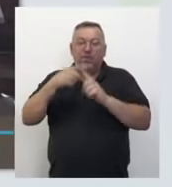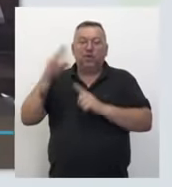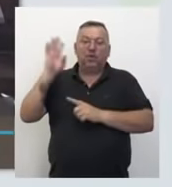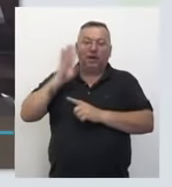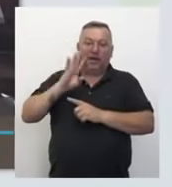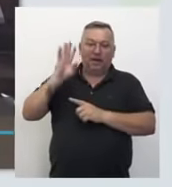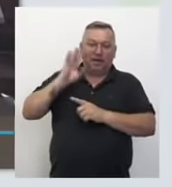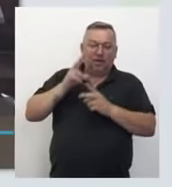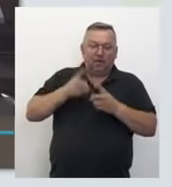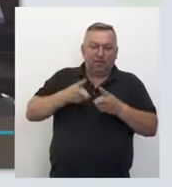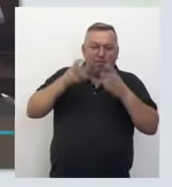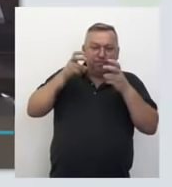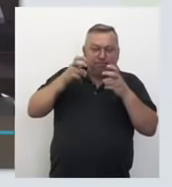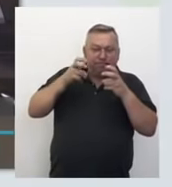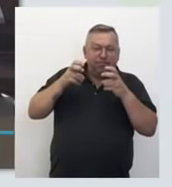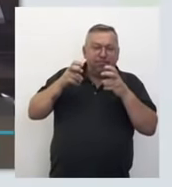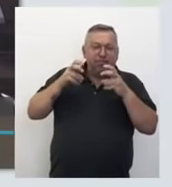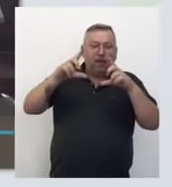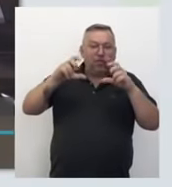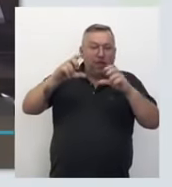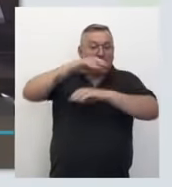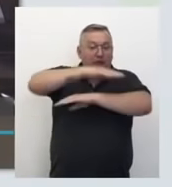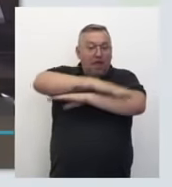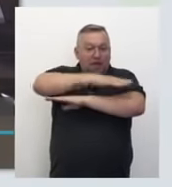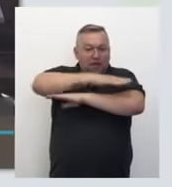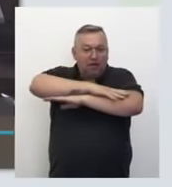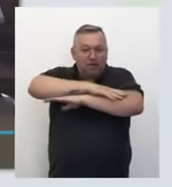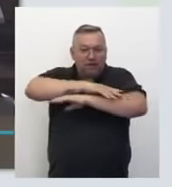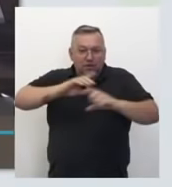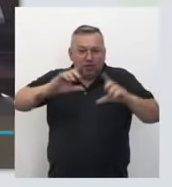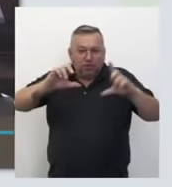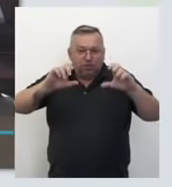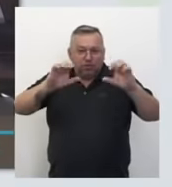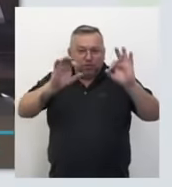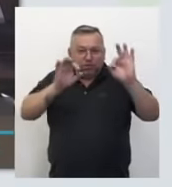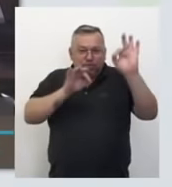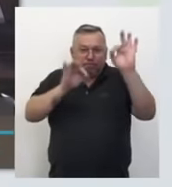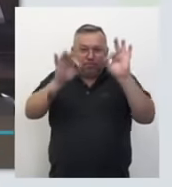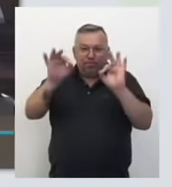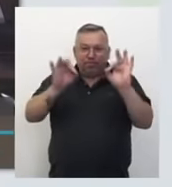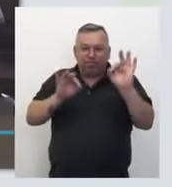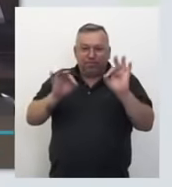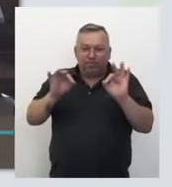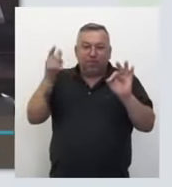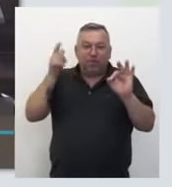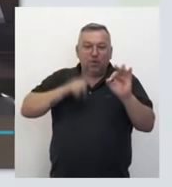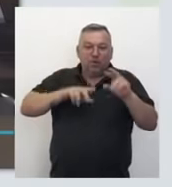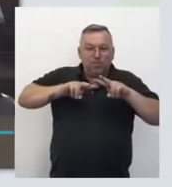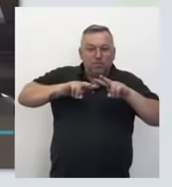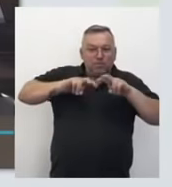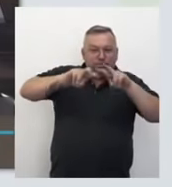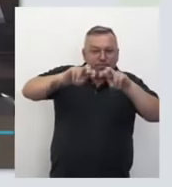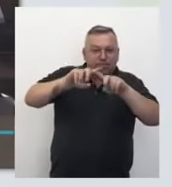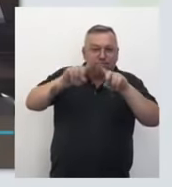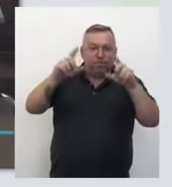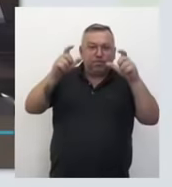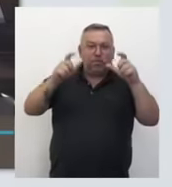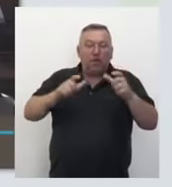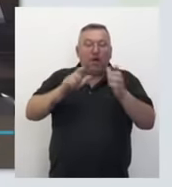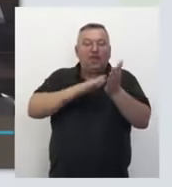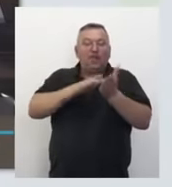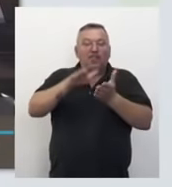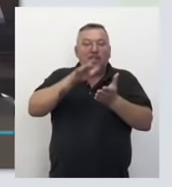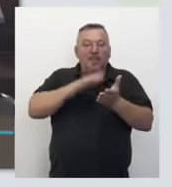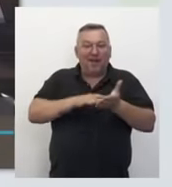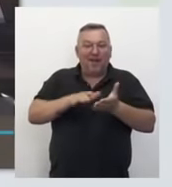a janela é tirar uma foto dela e editá-la. Assim você consegue hackear sua janela no ambiente digital. Tem